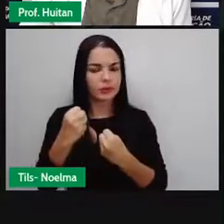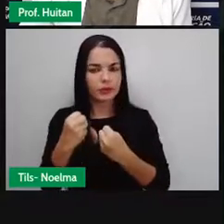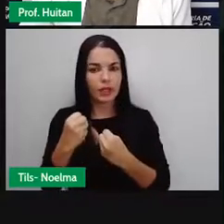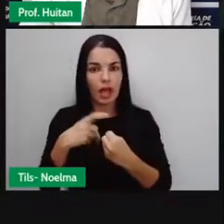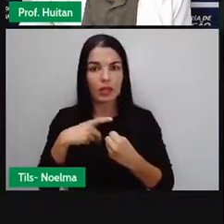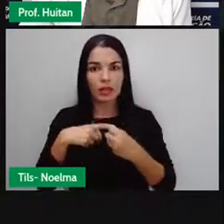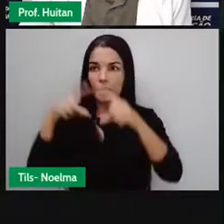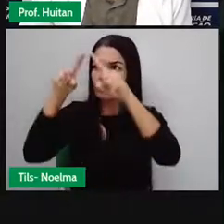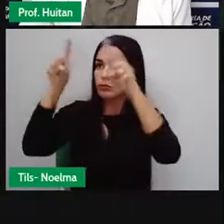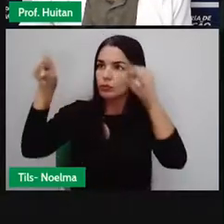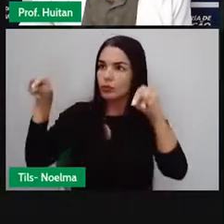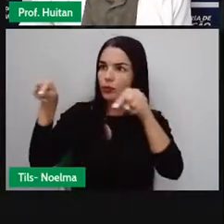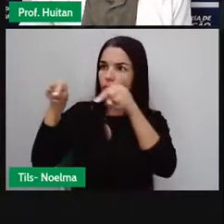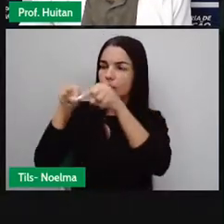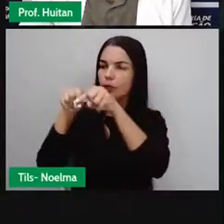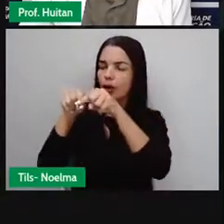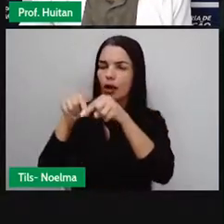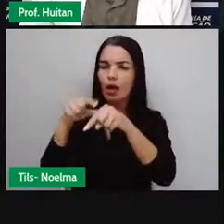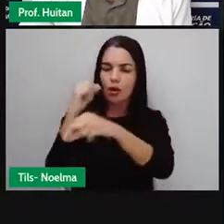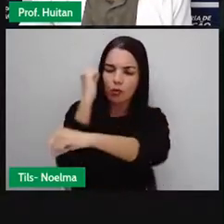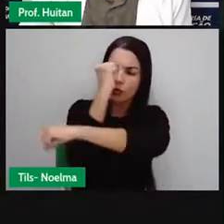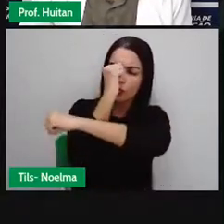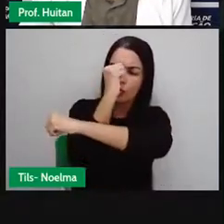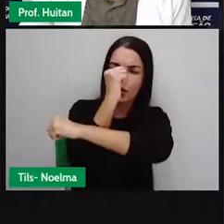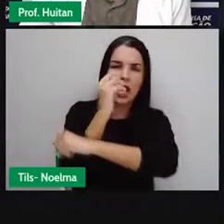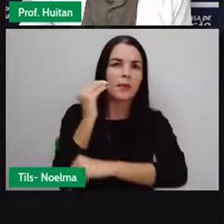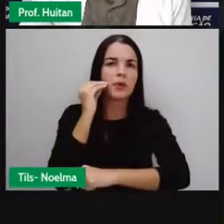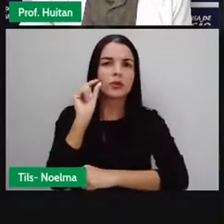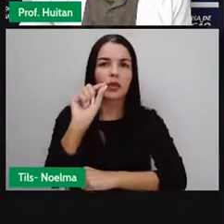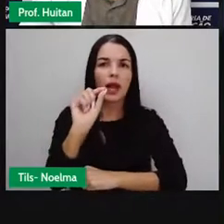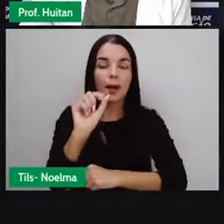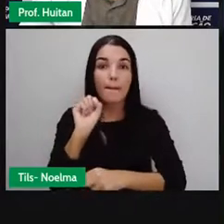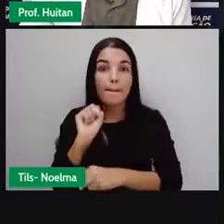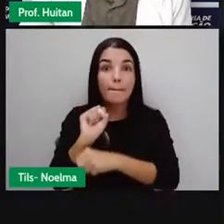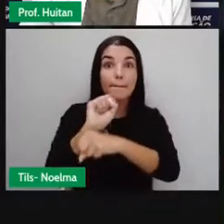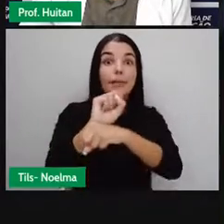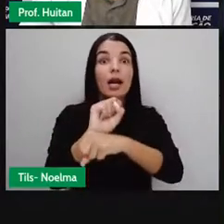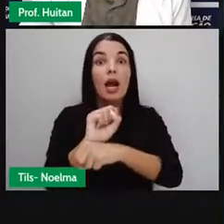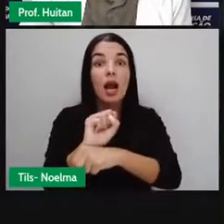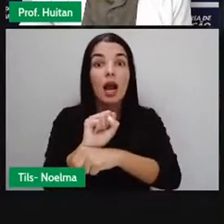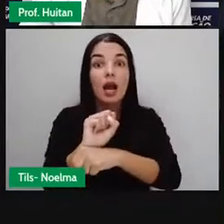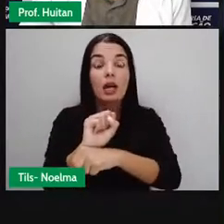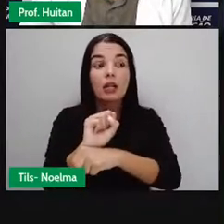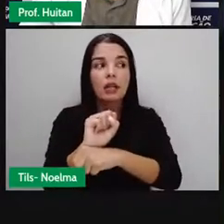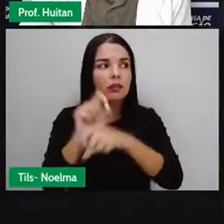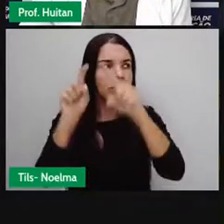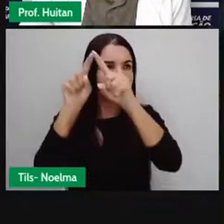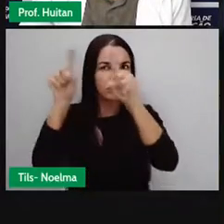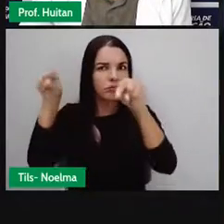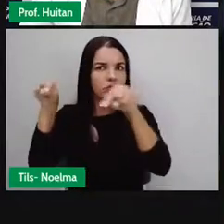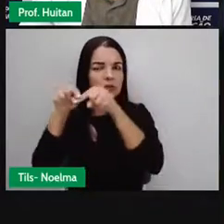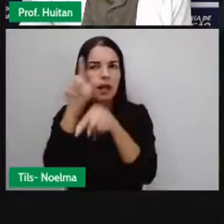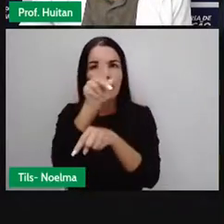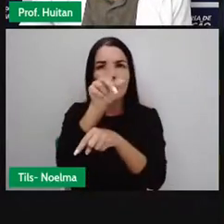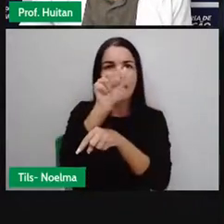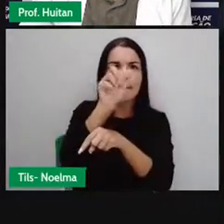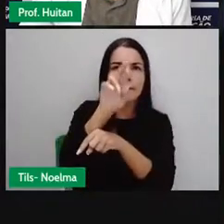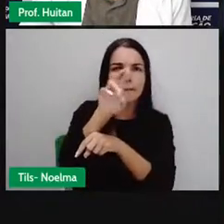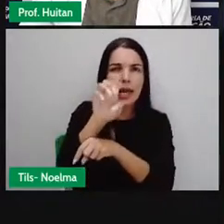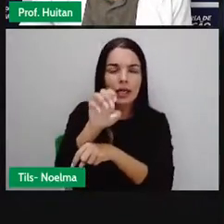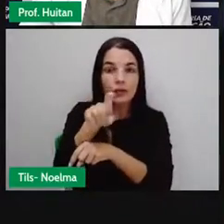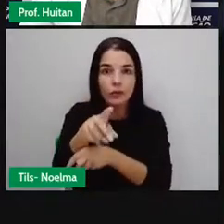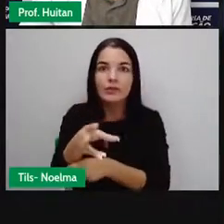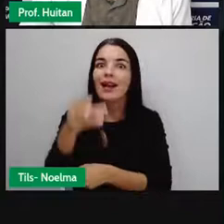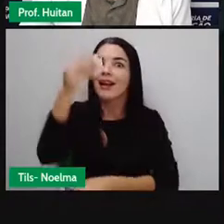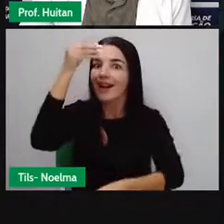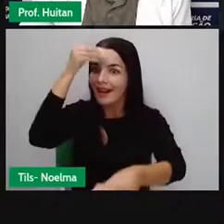de repente, no cruzamento, você se depara com a palavra pare numa placa. Você vai compreender